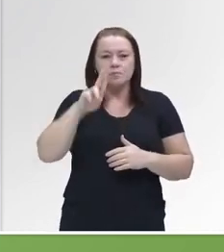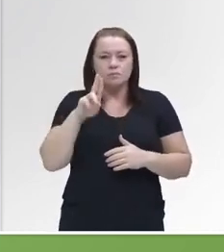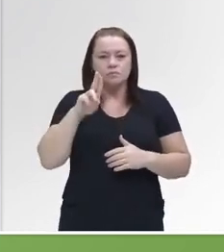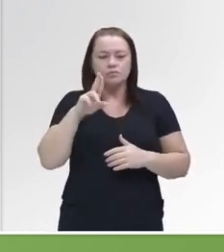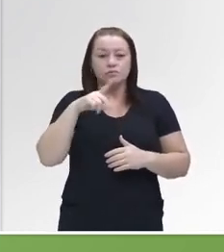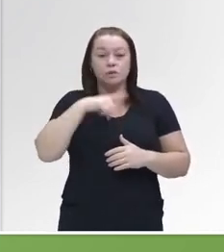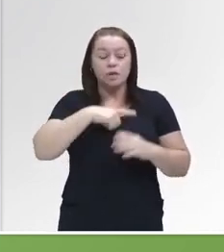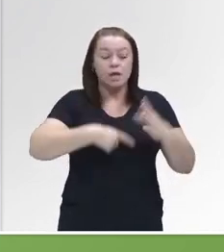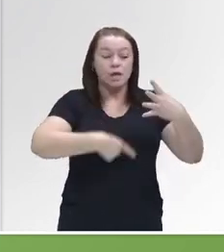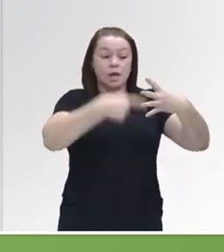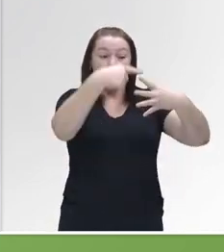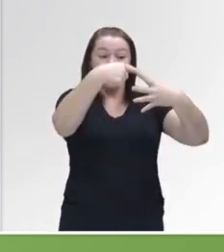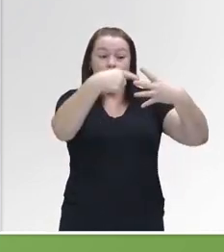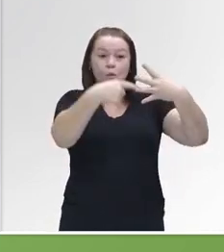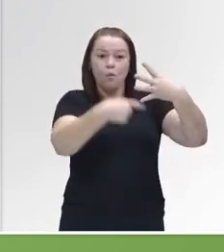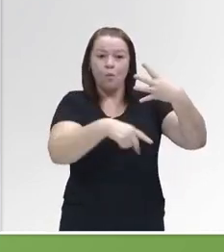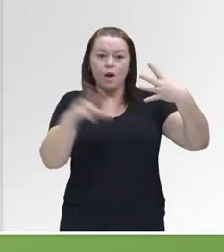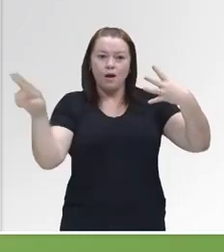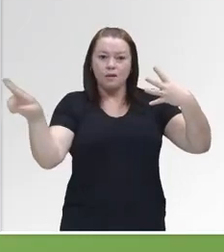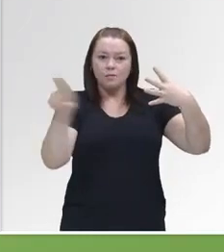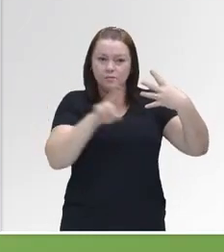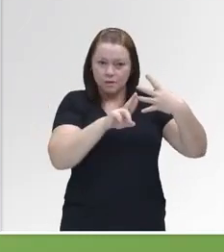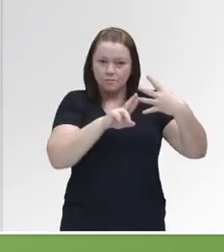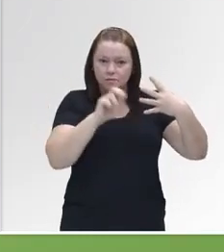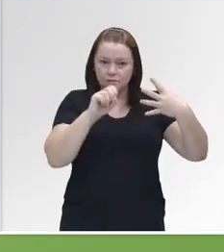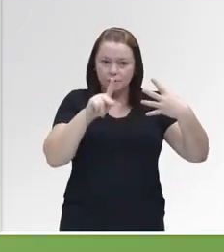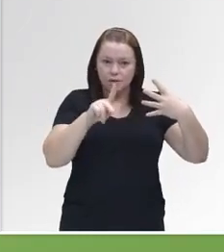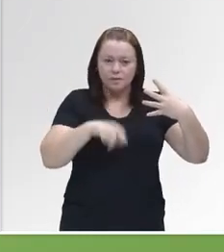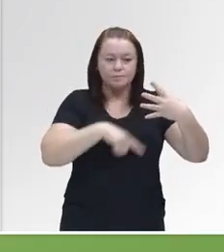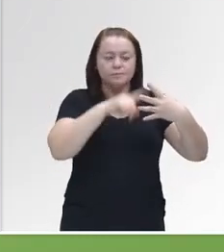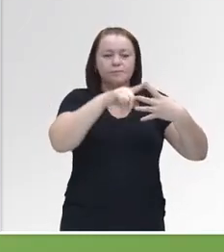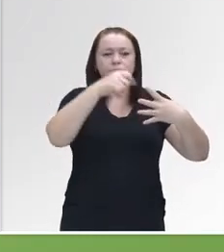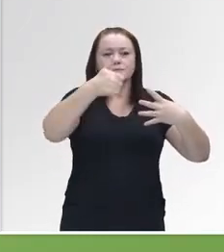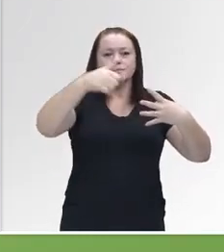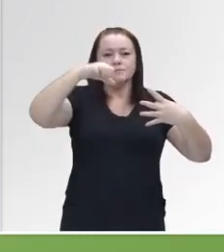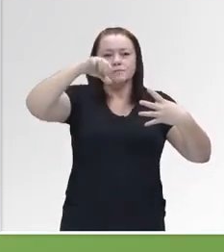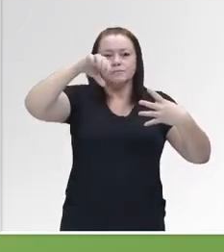para vocês, tudo bem? 190,